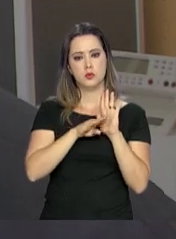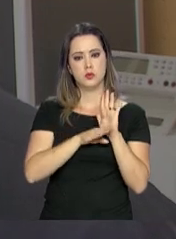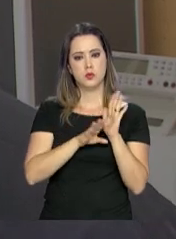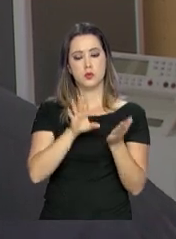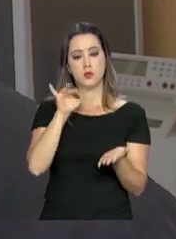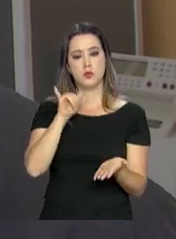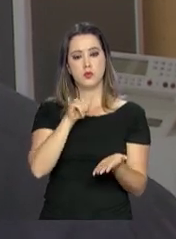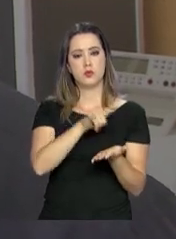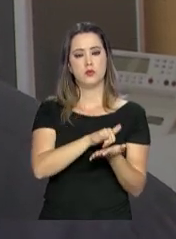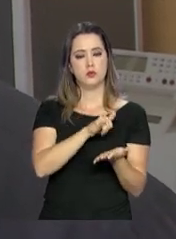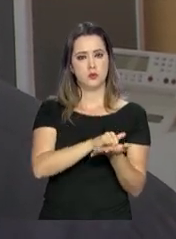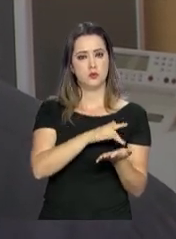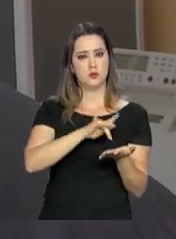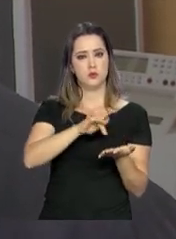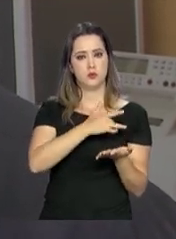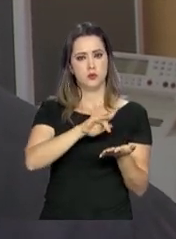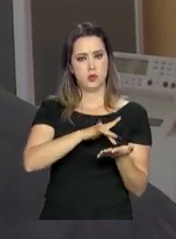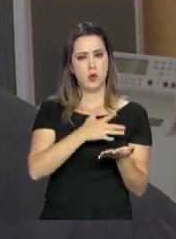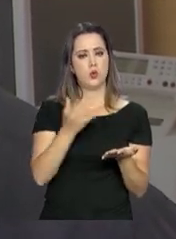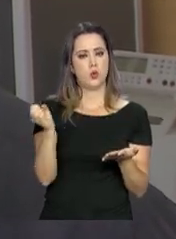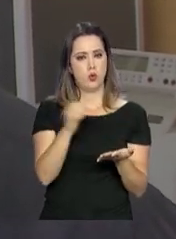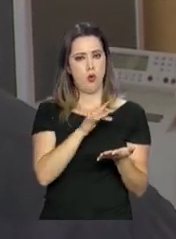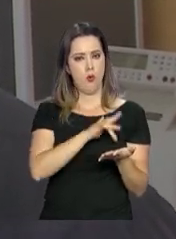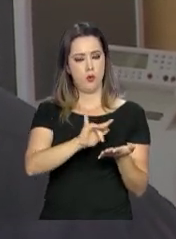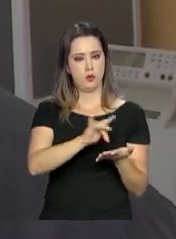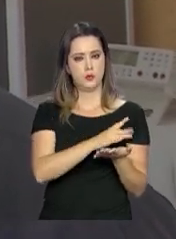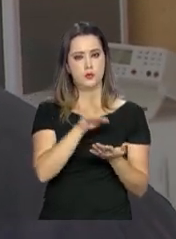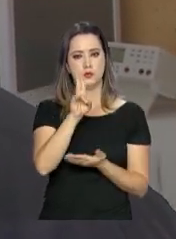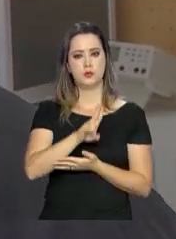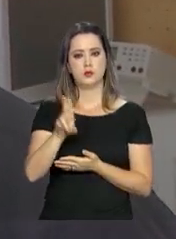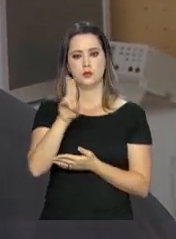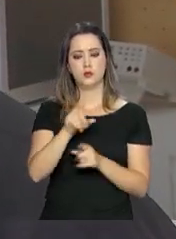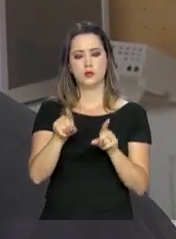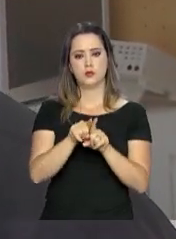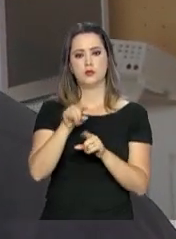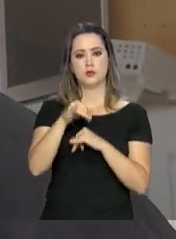aplicativo é fazendo também o uso das práticas de ot que a internet das coisas